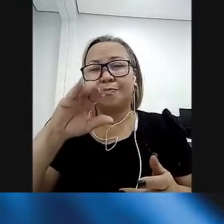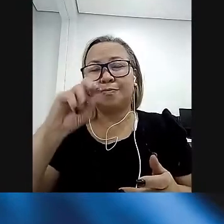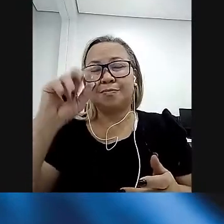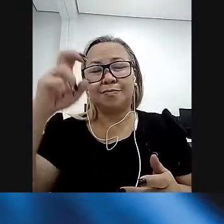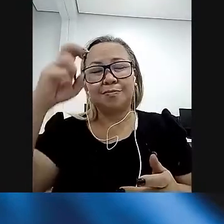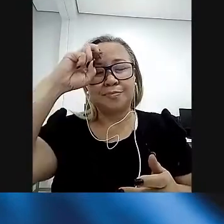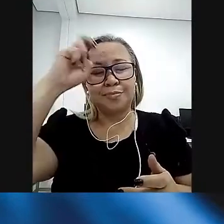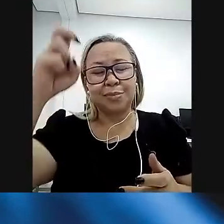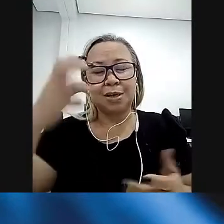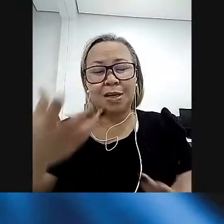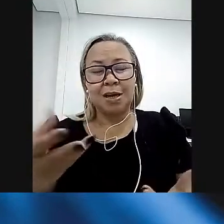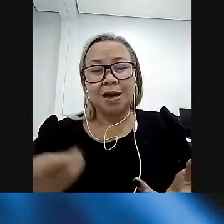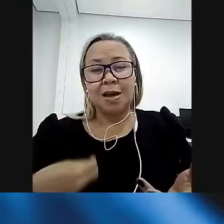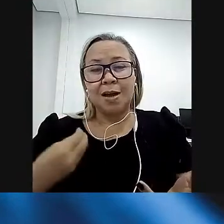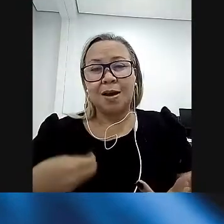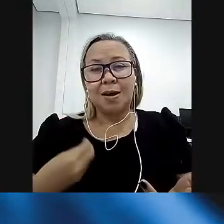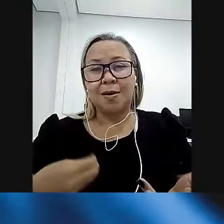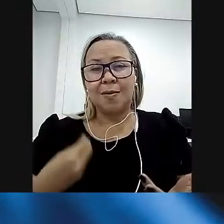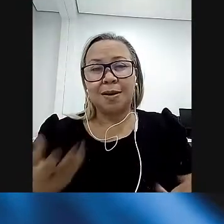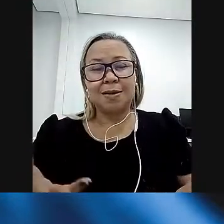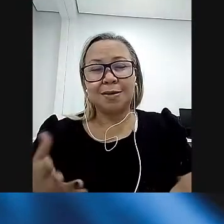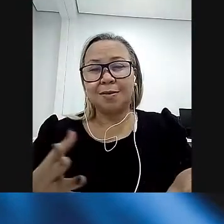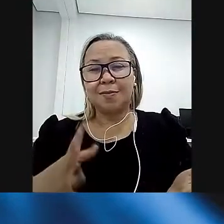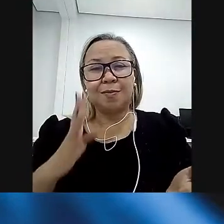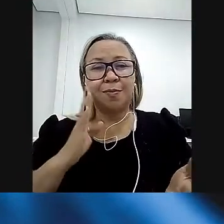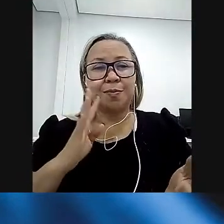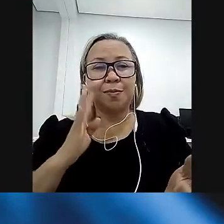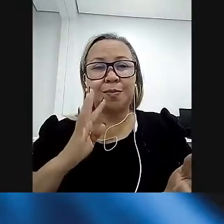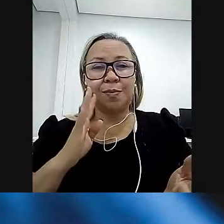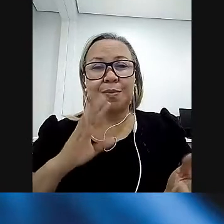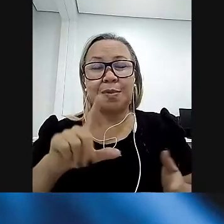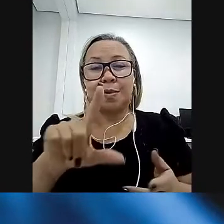Ele escolheu o Lago Paranoá.